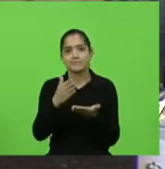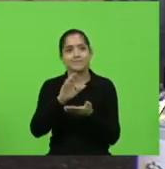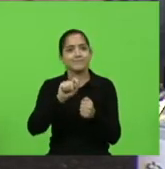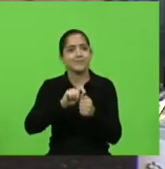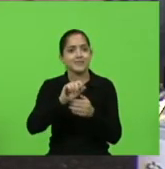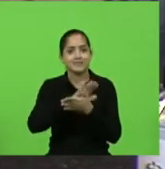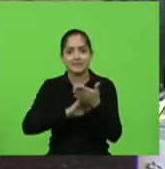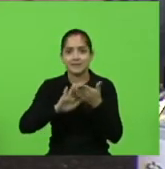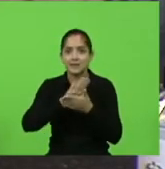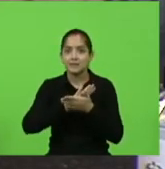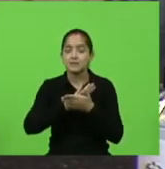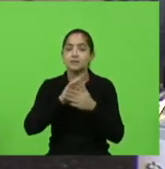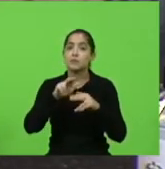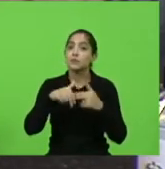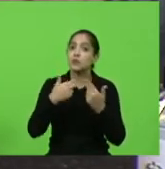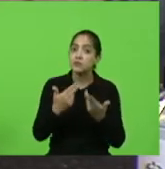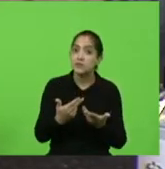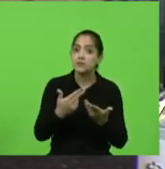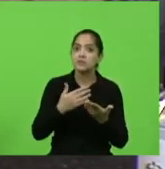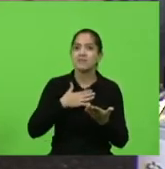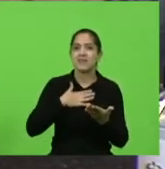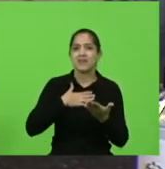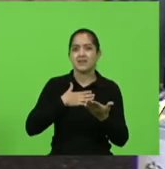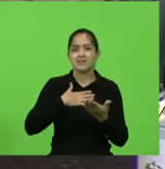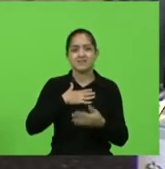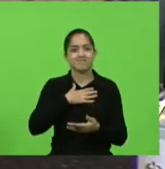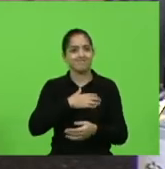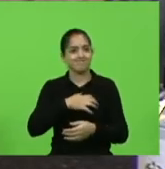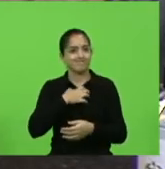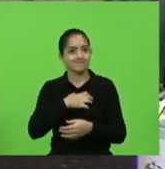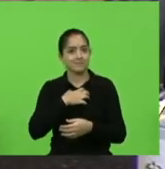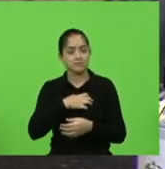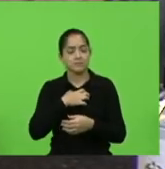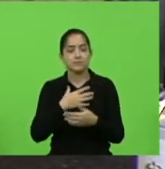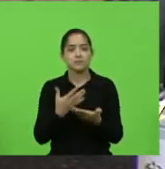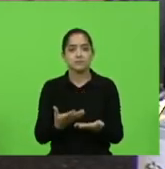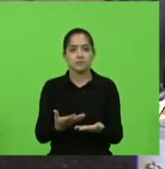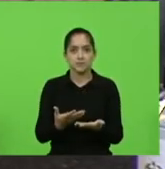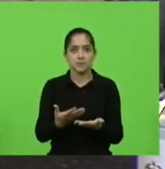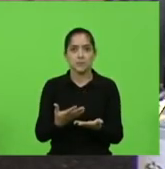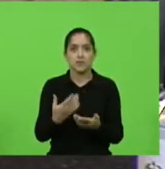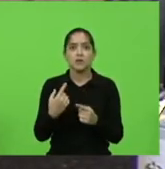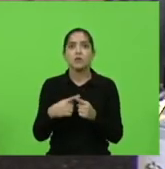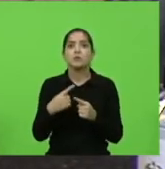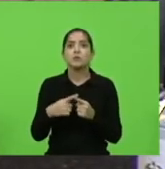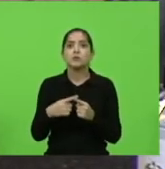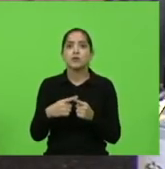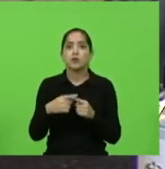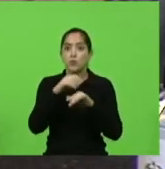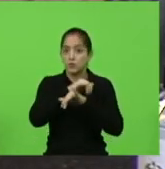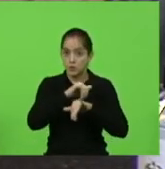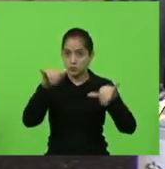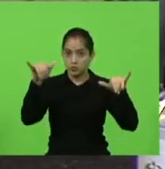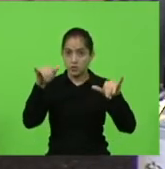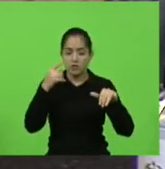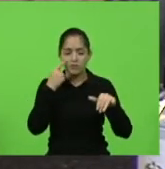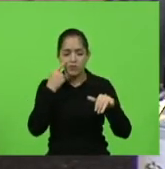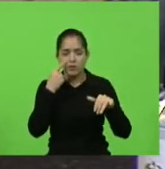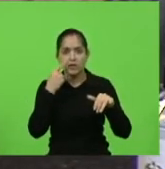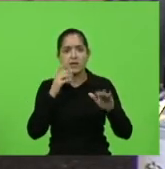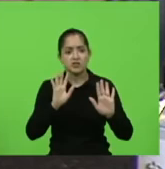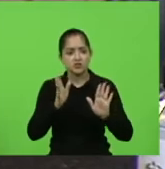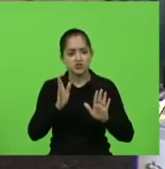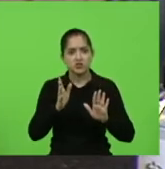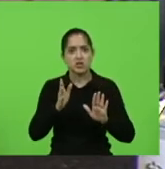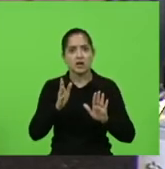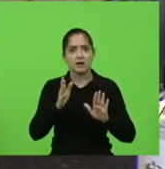nada. Por isso, essa era a minha indignação lá na Barra do Camacho. Porque quando anunciaram, eu fui olhar, o recurso já está aí. Eles são